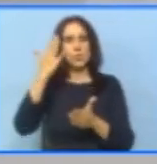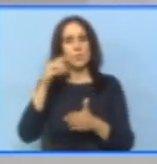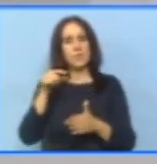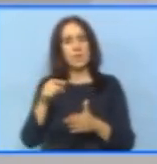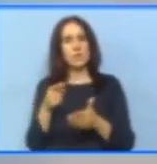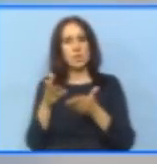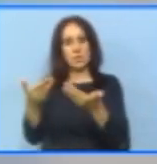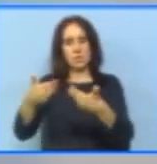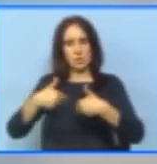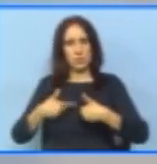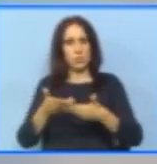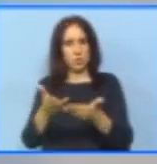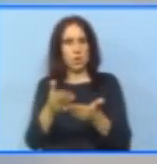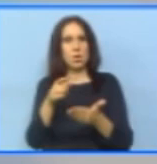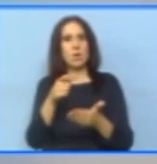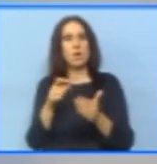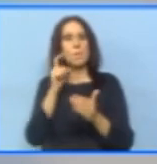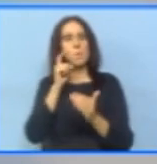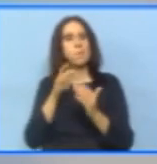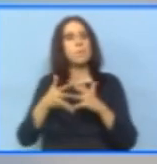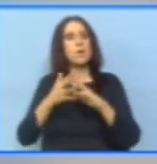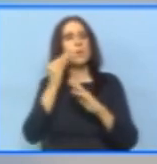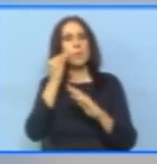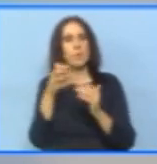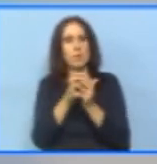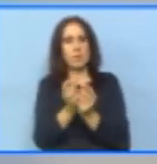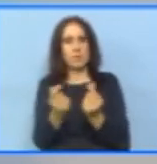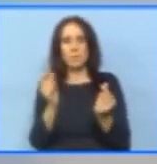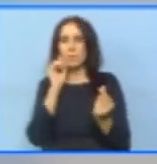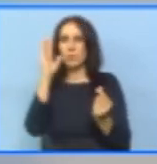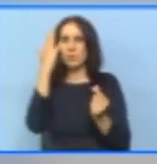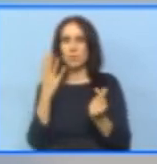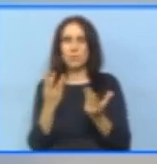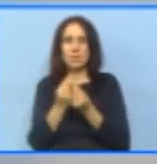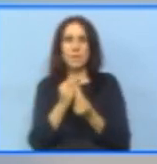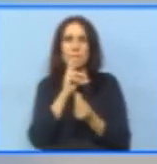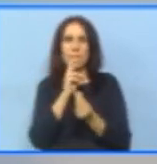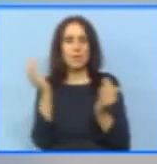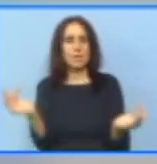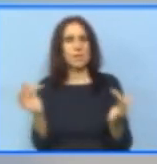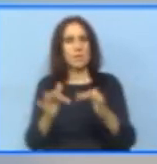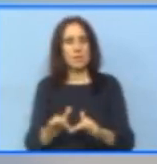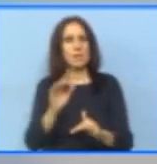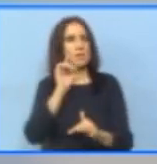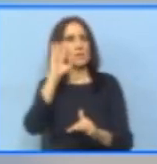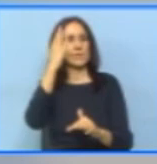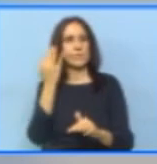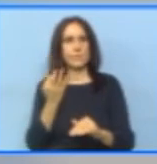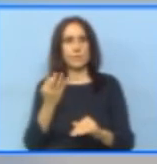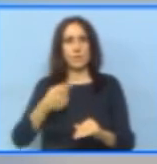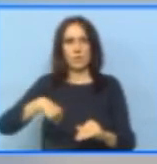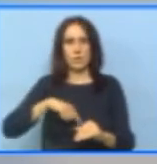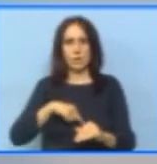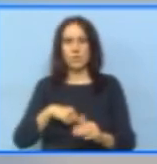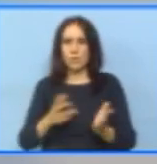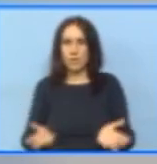esta entreajuda, que é sustentada através da oração, e por isso é tão importante estarmos em Fátima todos juntos, é muito importante para que nós